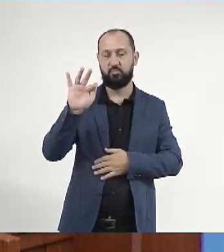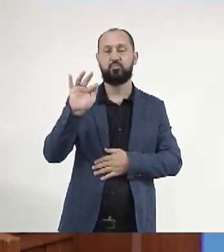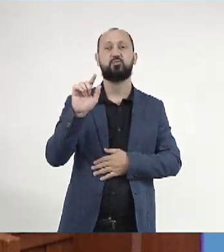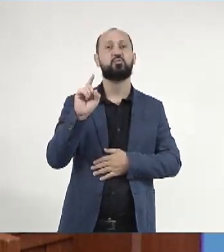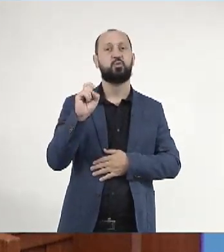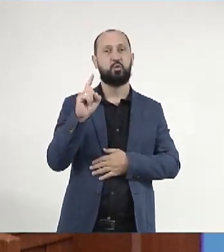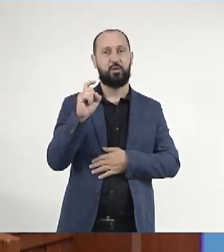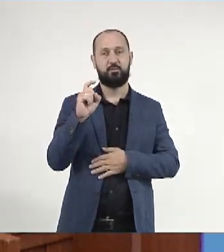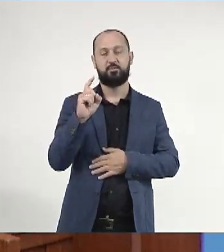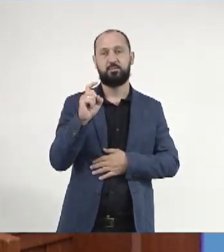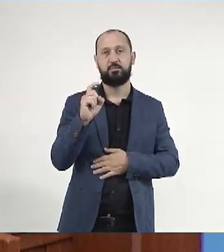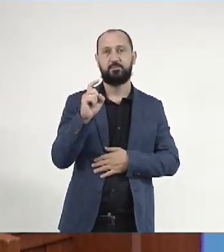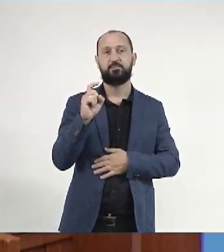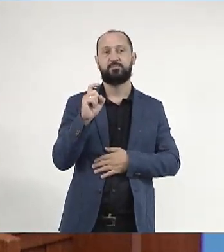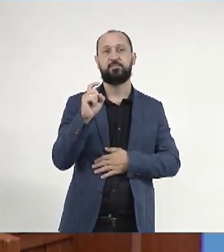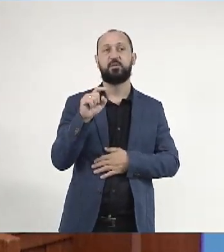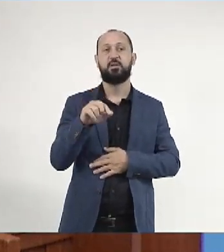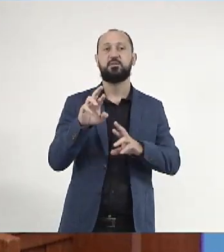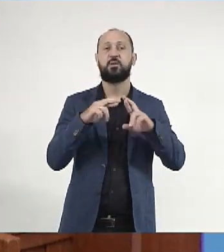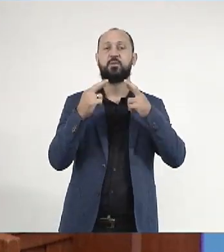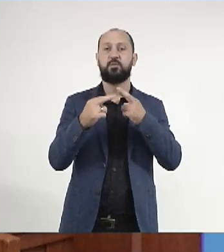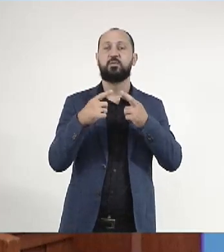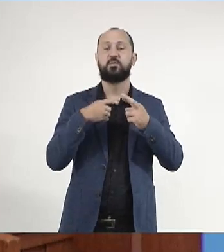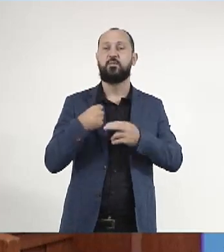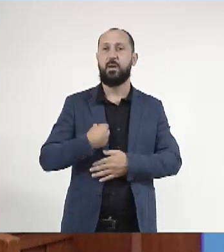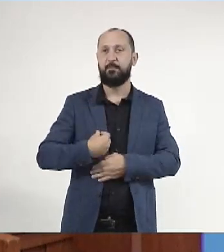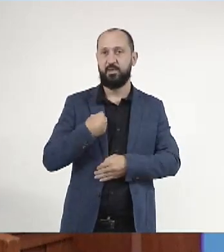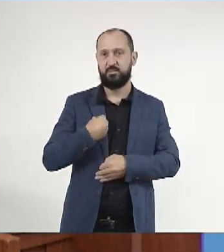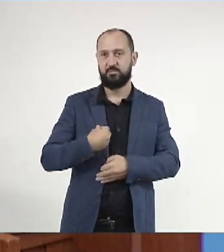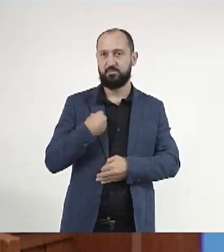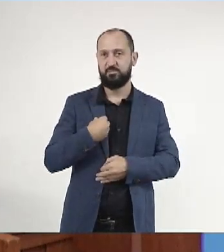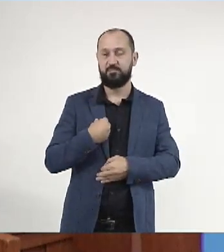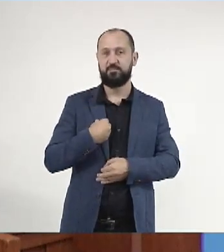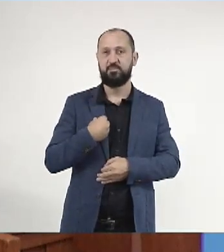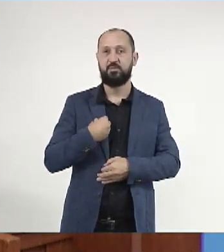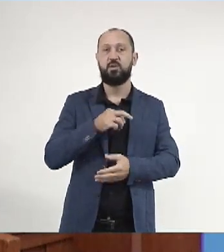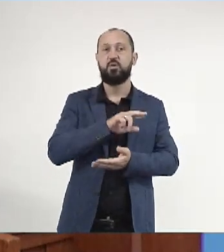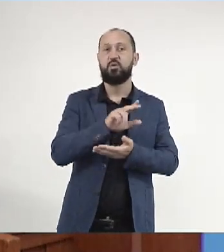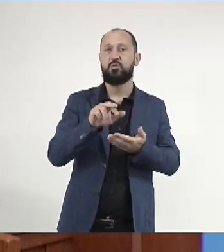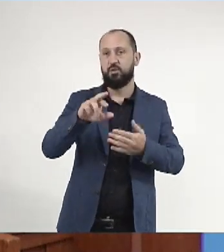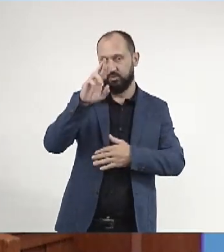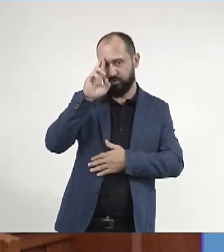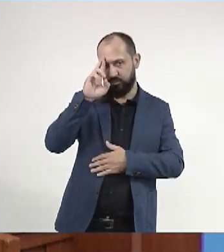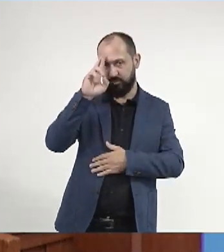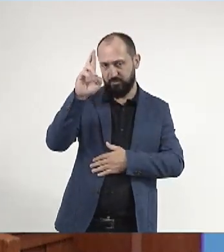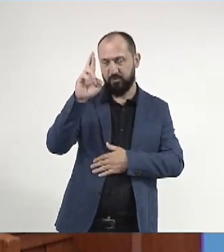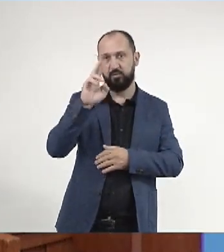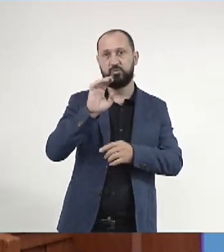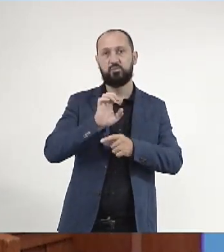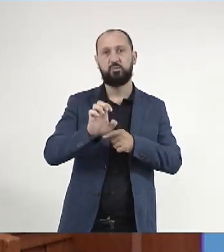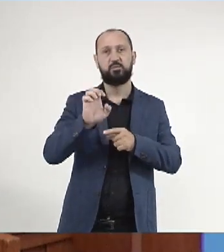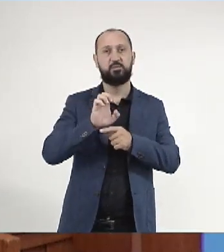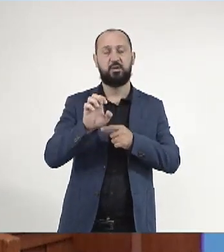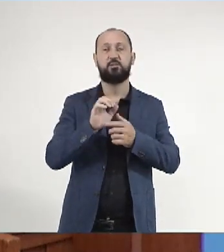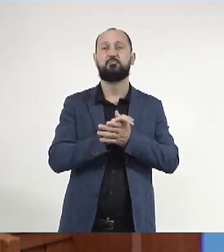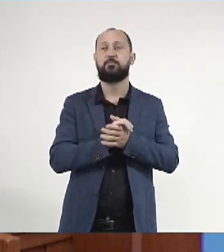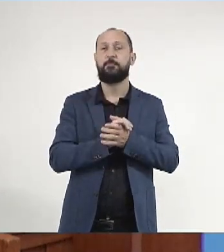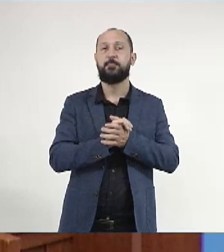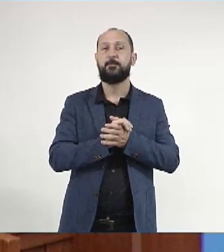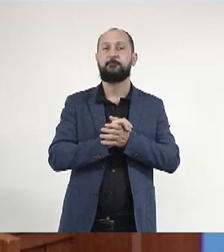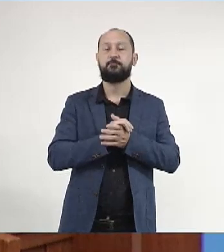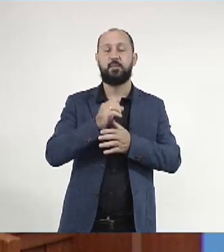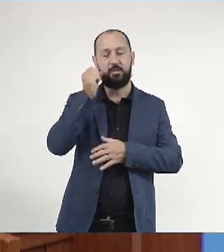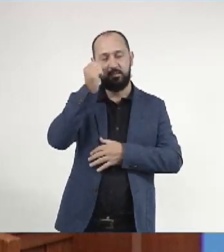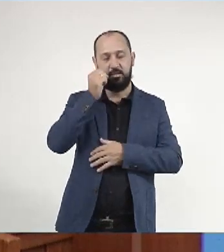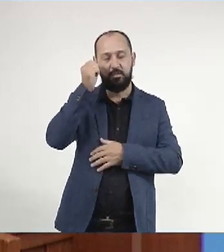Dourados. Nesta reunião nós tivemos a presença de várias autoridades do Estado, senadora